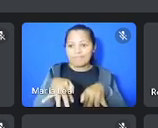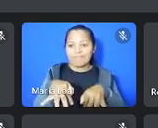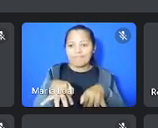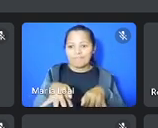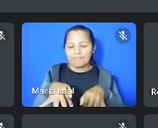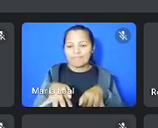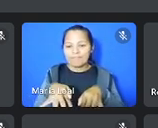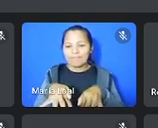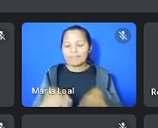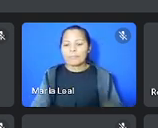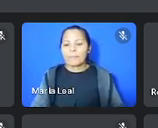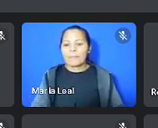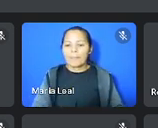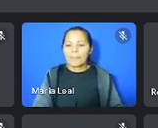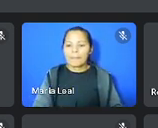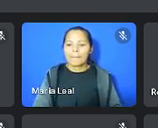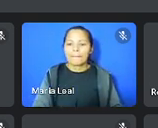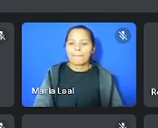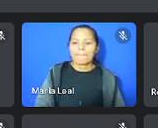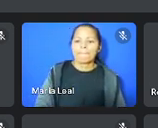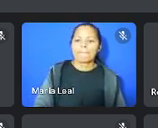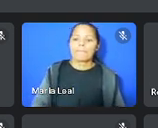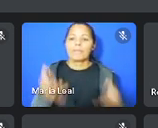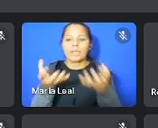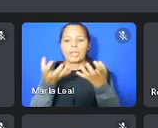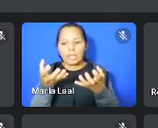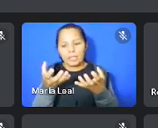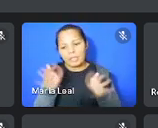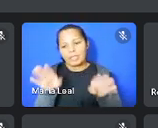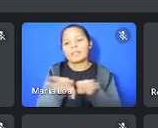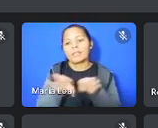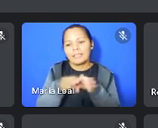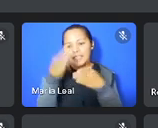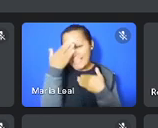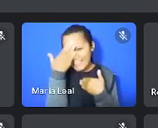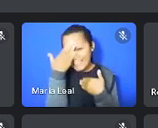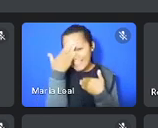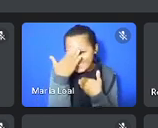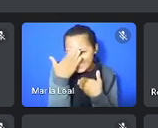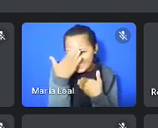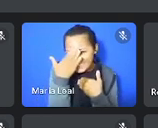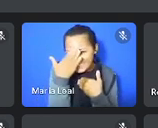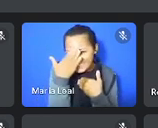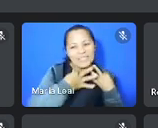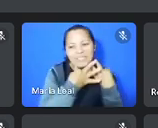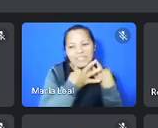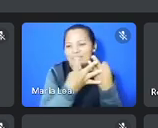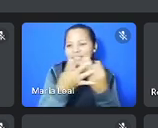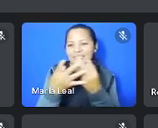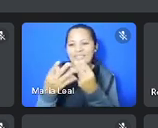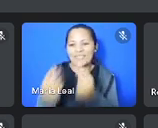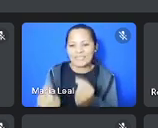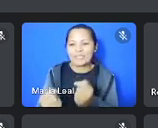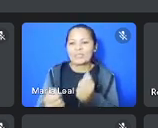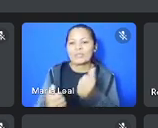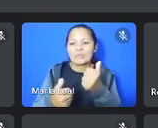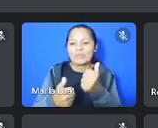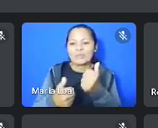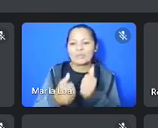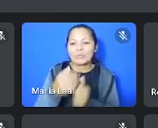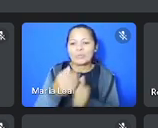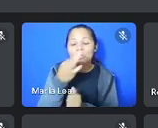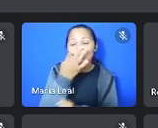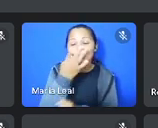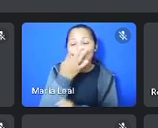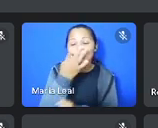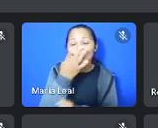E eu queria agradecer mesmo a todos vocês, a todos os alunos, a todos os tutores.